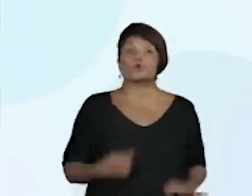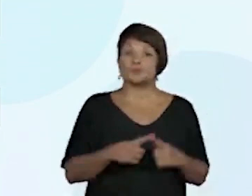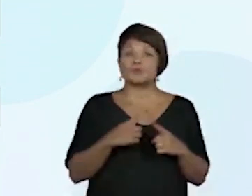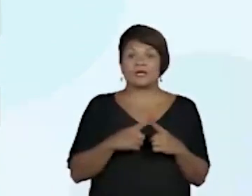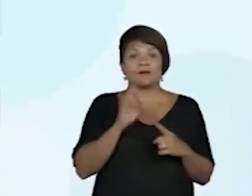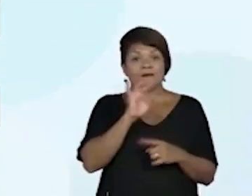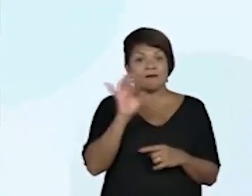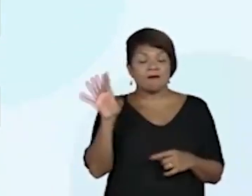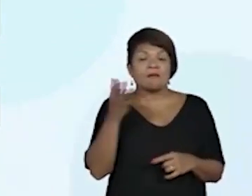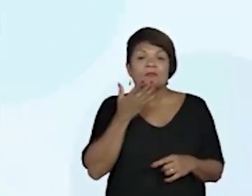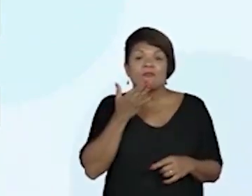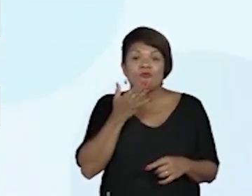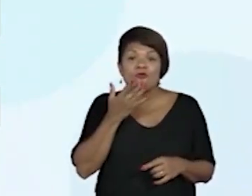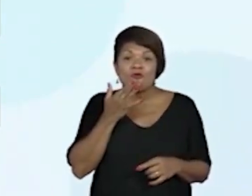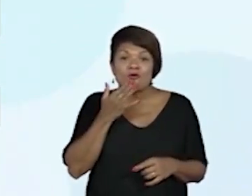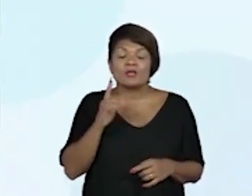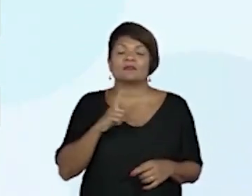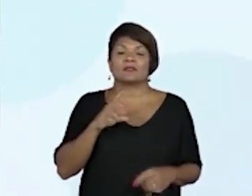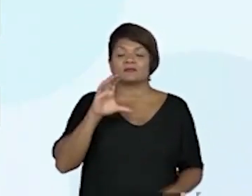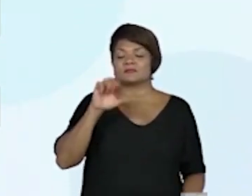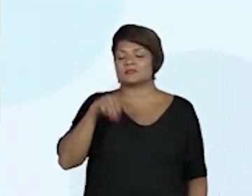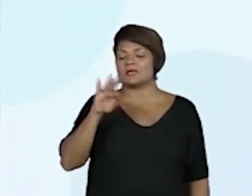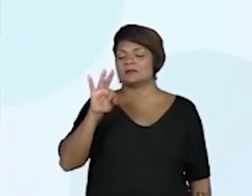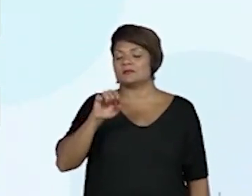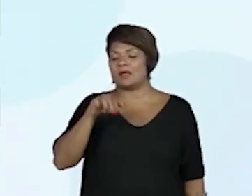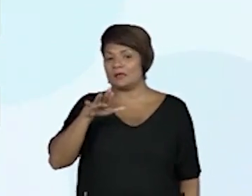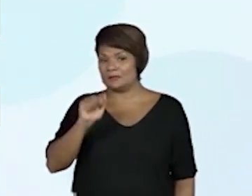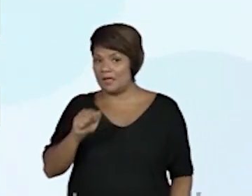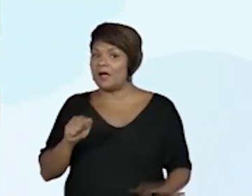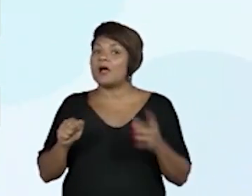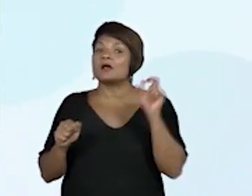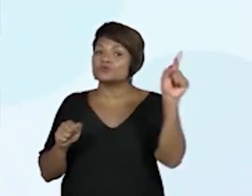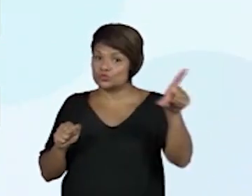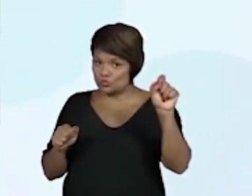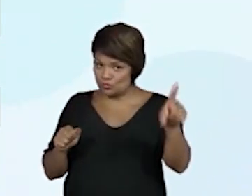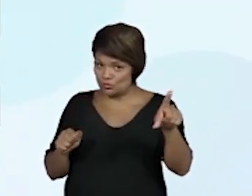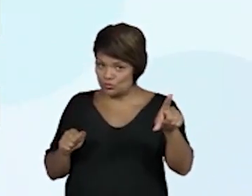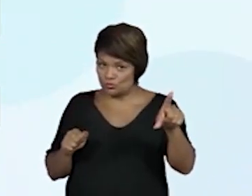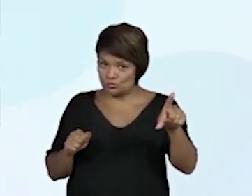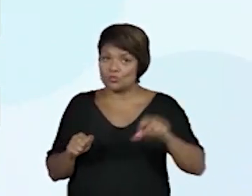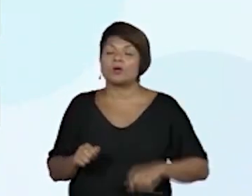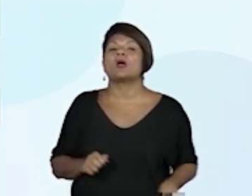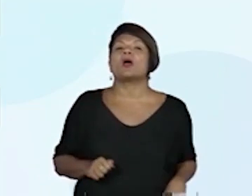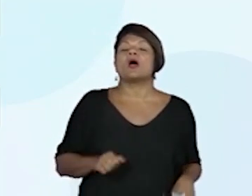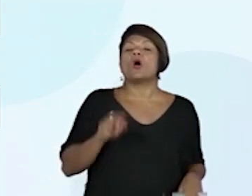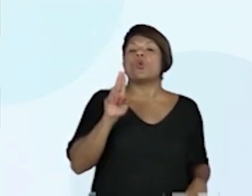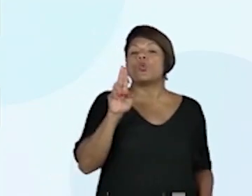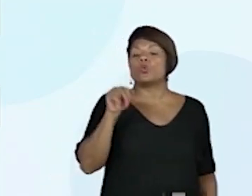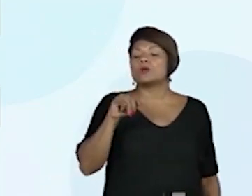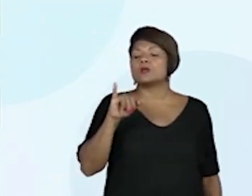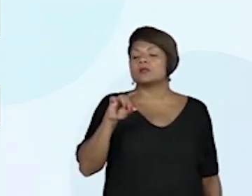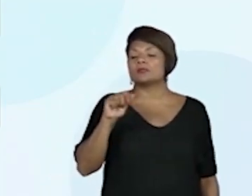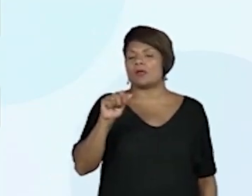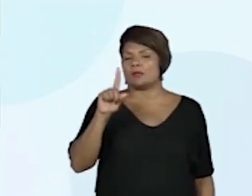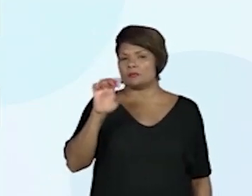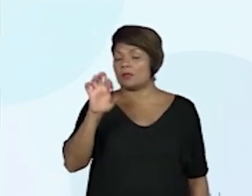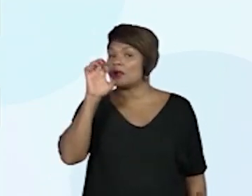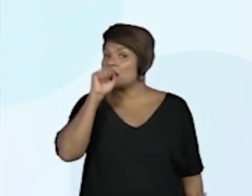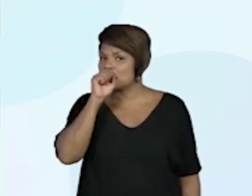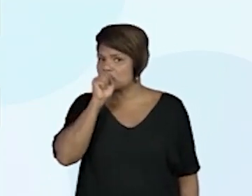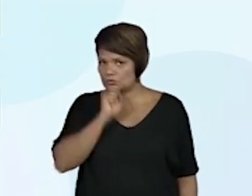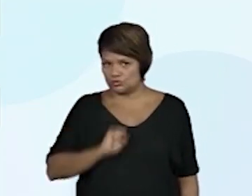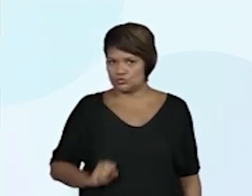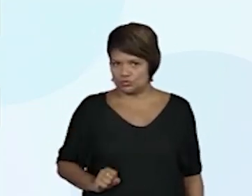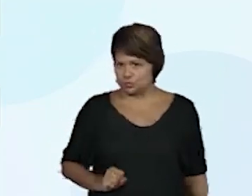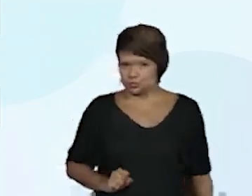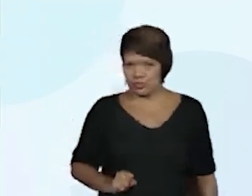como eu falei, ó, a centena tá em azulzinho, as unidades estão